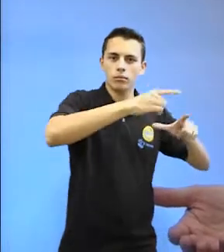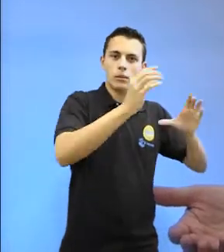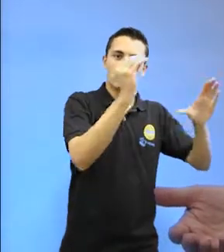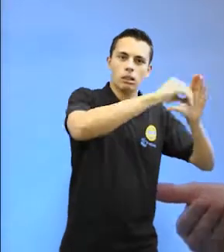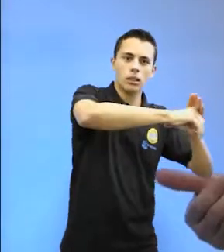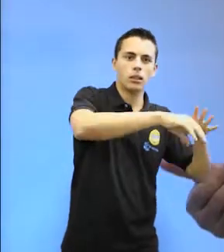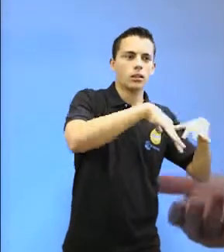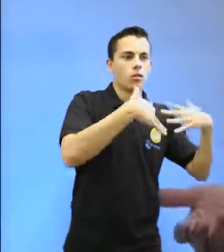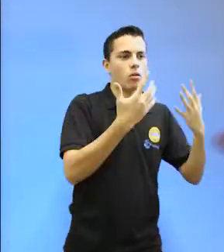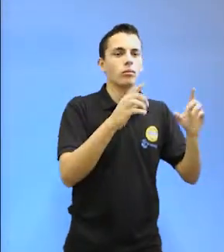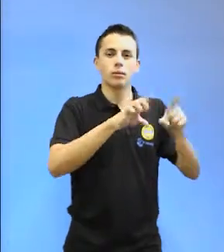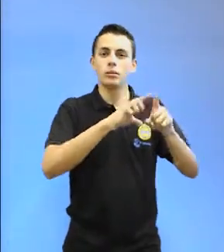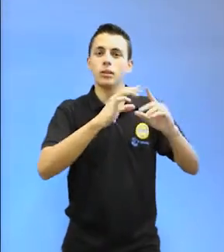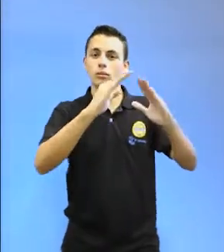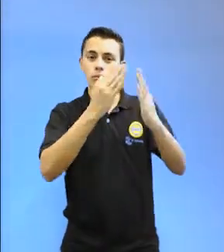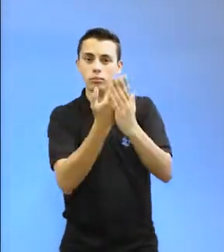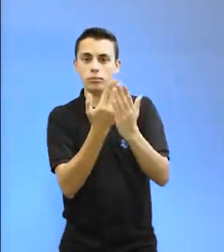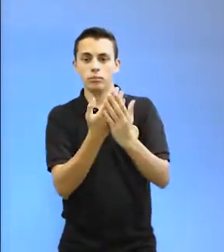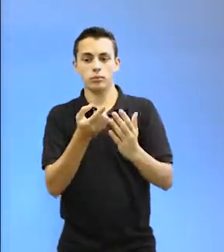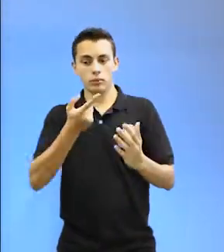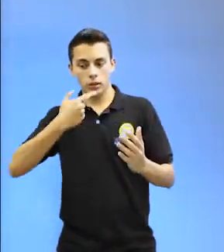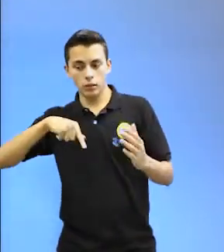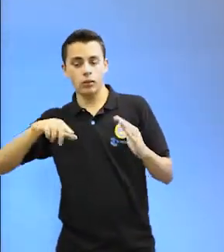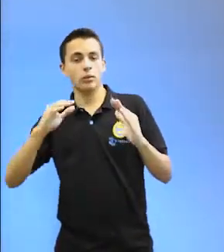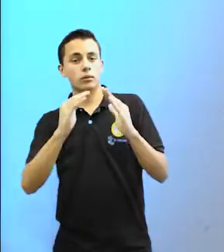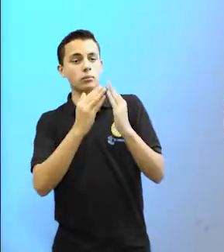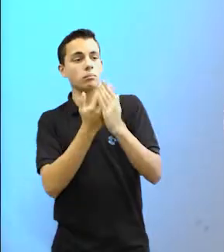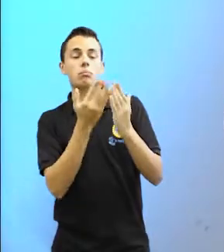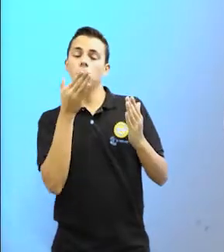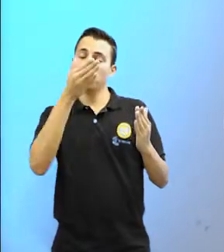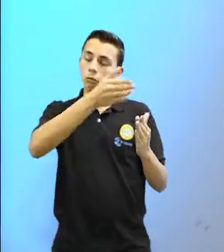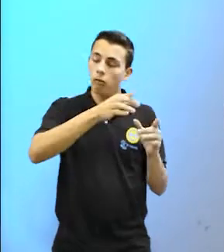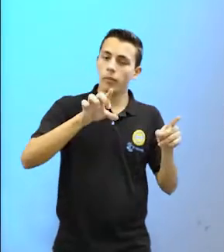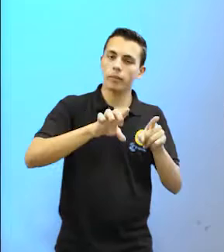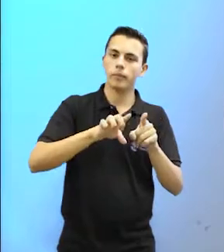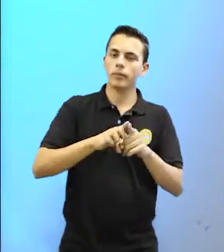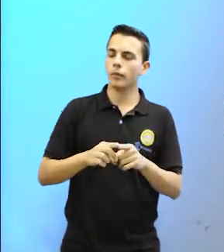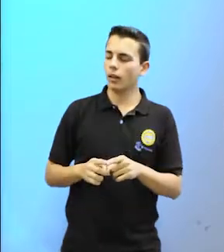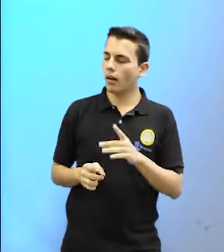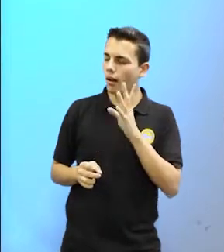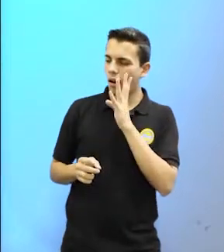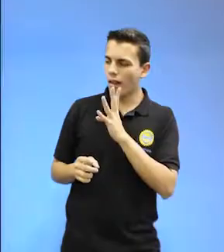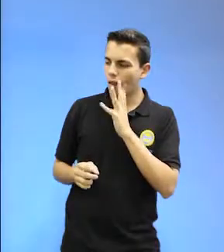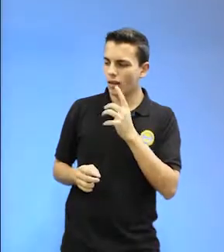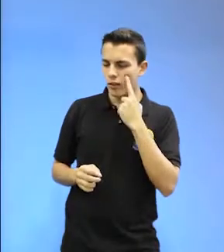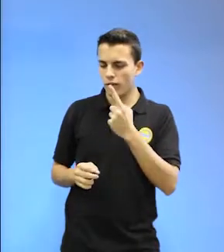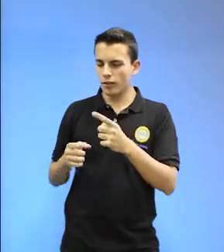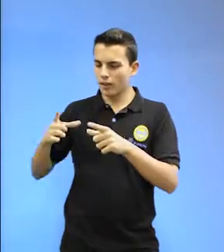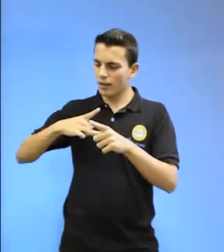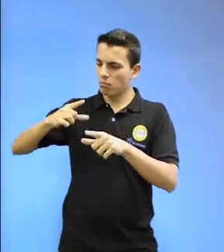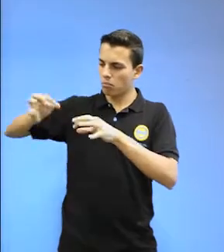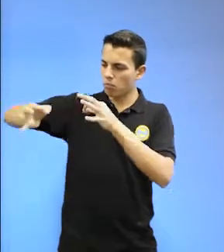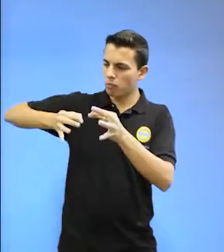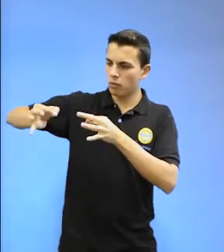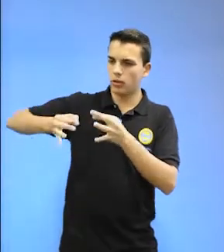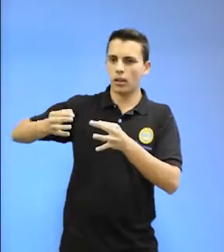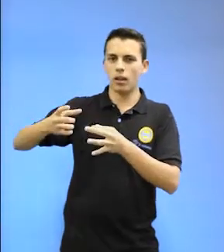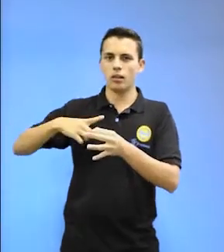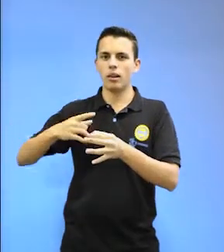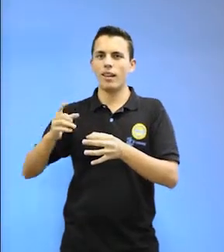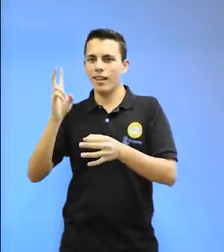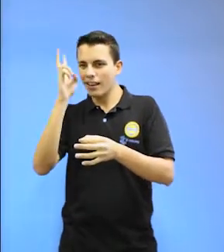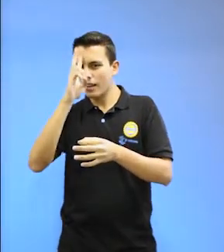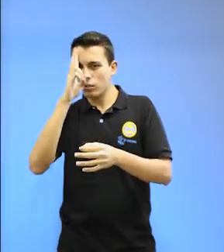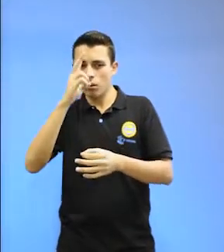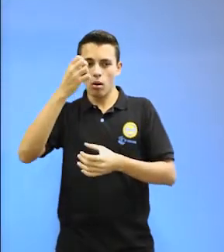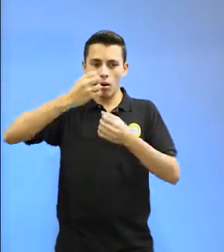particular também? Que a gente atende escolas, muitas escolas. Tá. Por isso que eu vi lá uns projetos que você tem. Sim, Até contação de história,